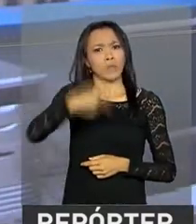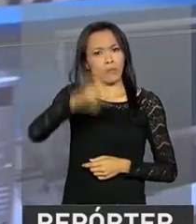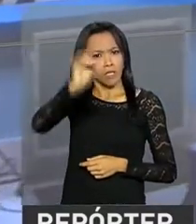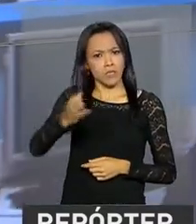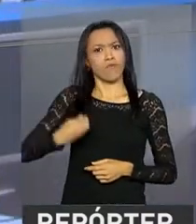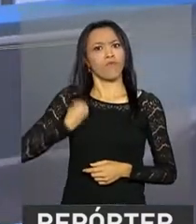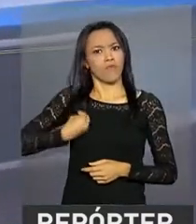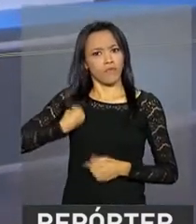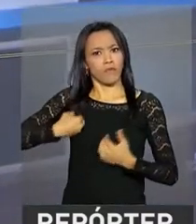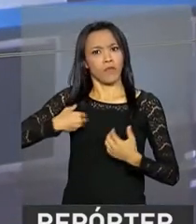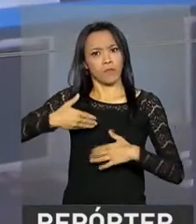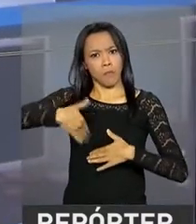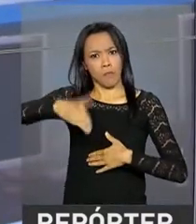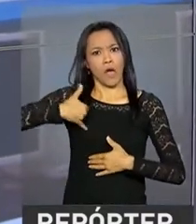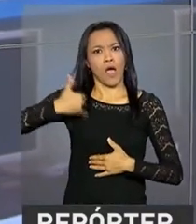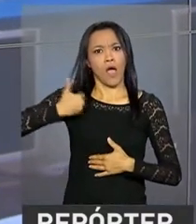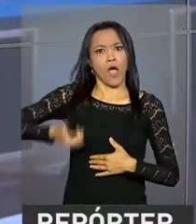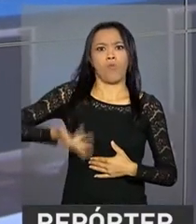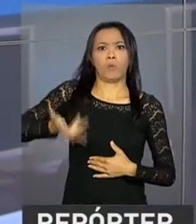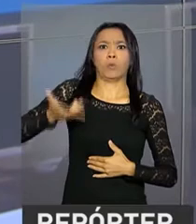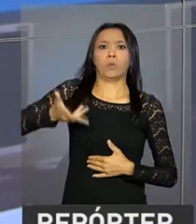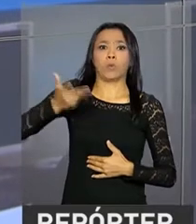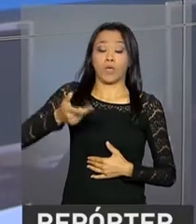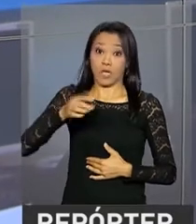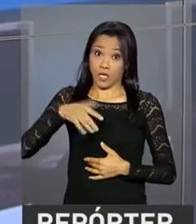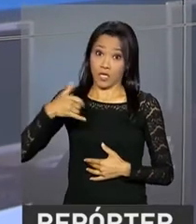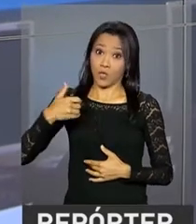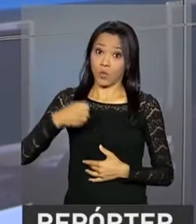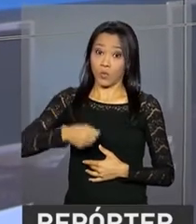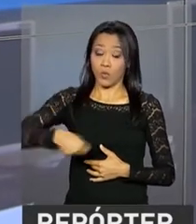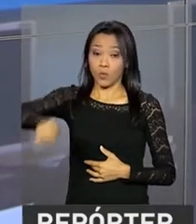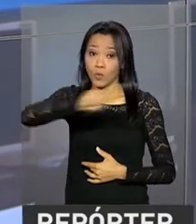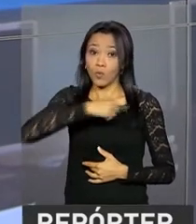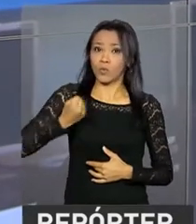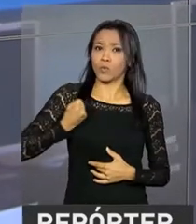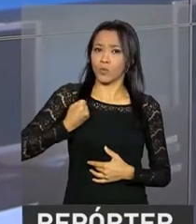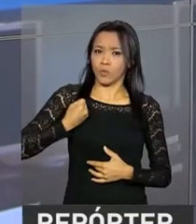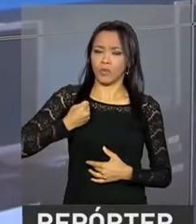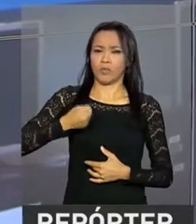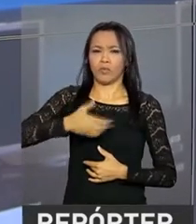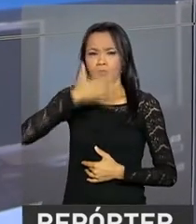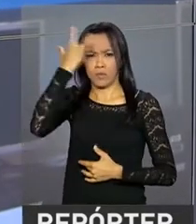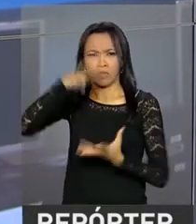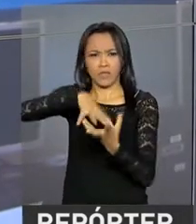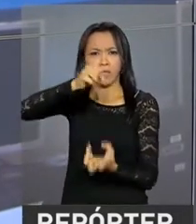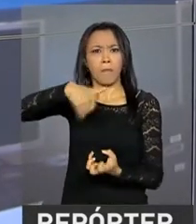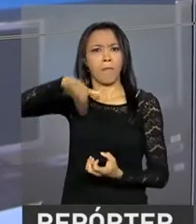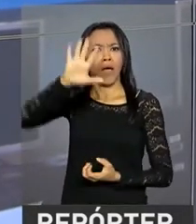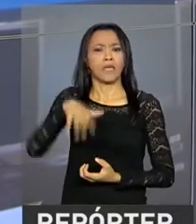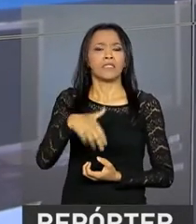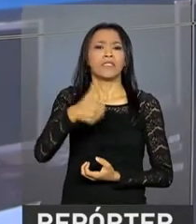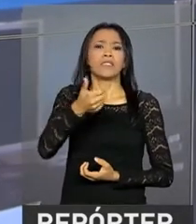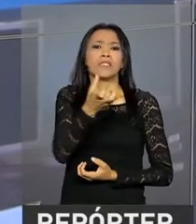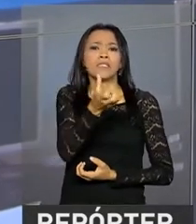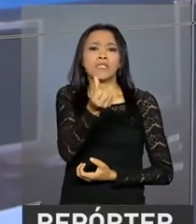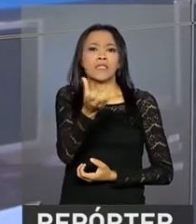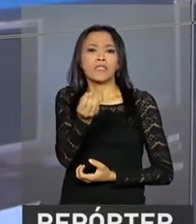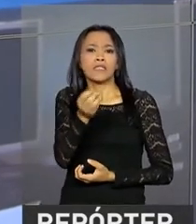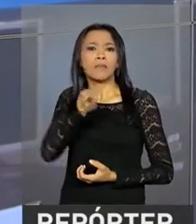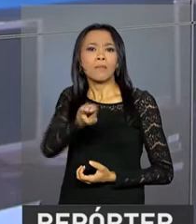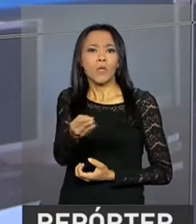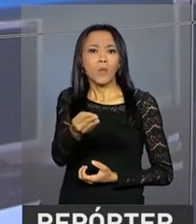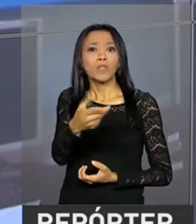a estimativa é de que o número de idosos ultrapasse 60 milhões de pessoas em 2050. E uma